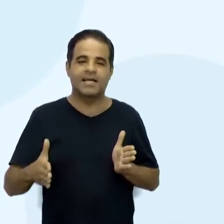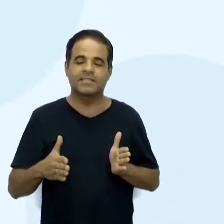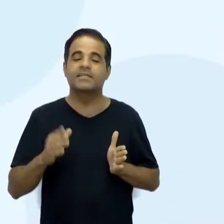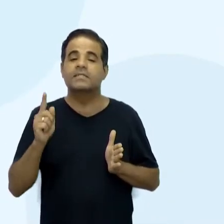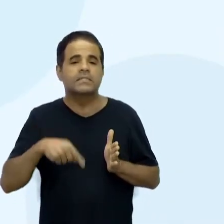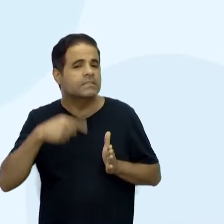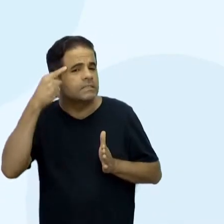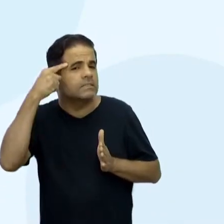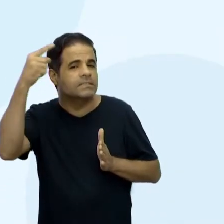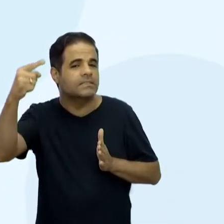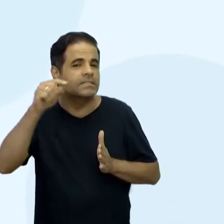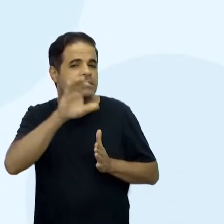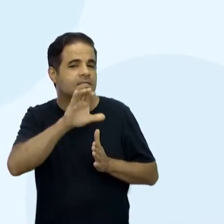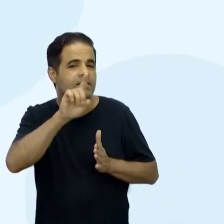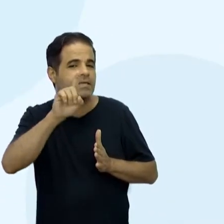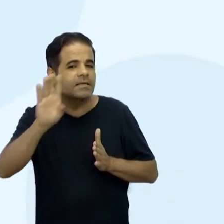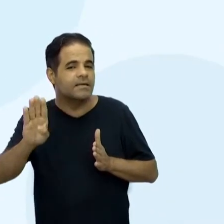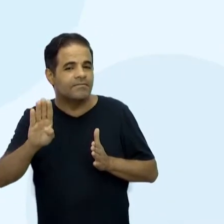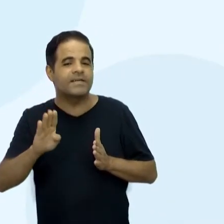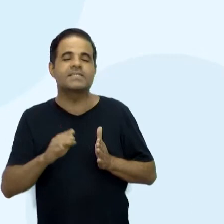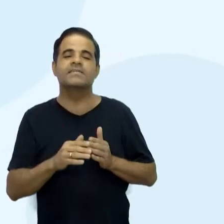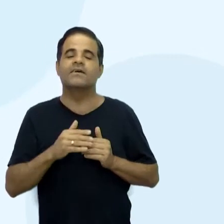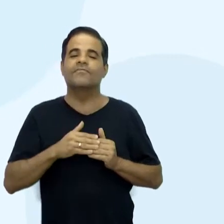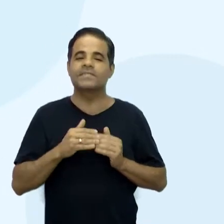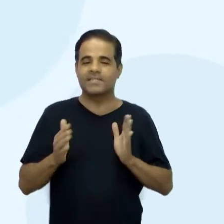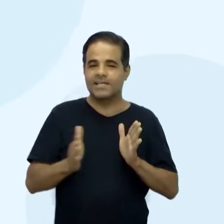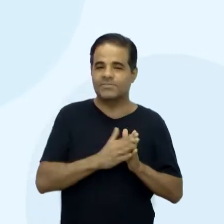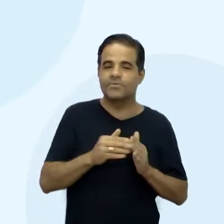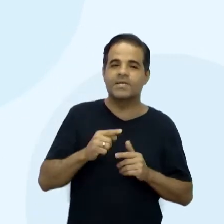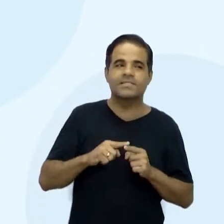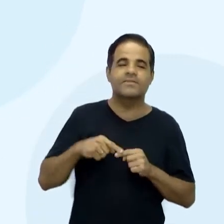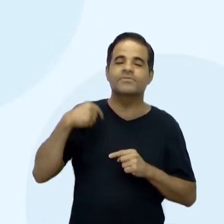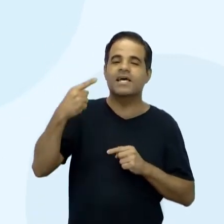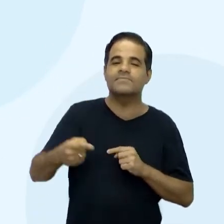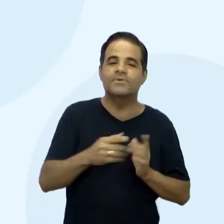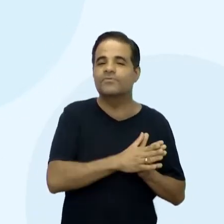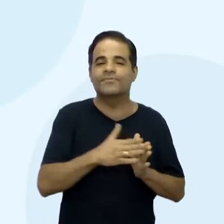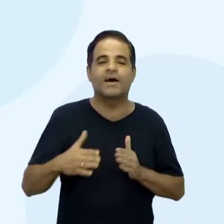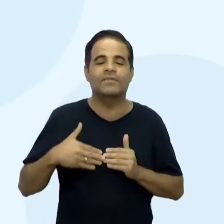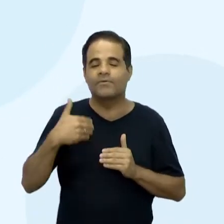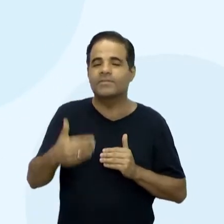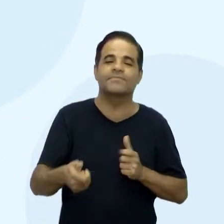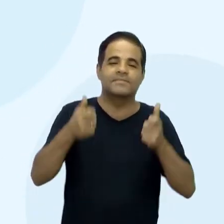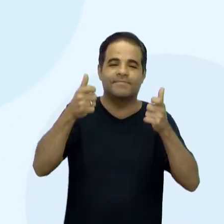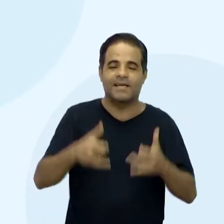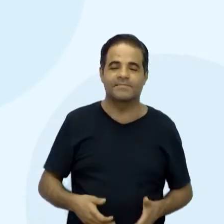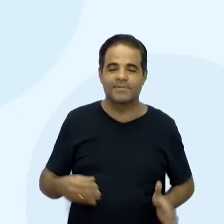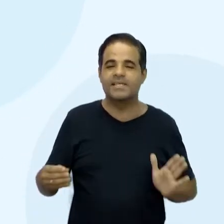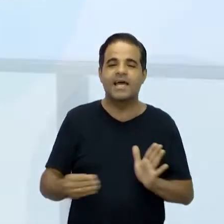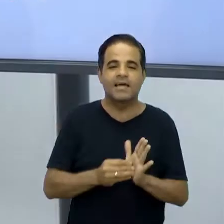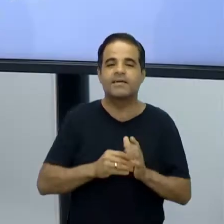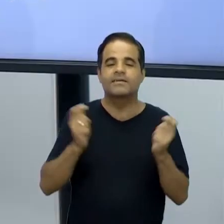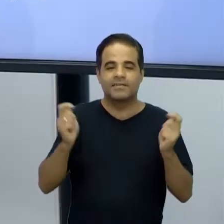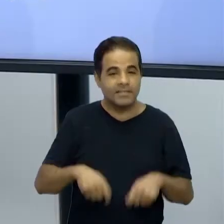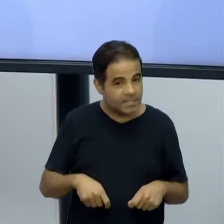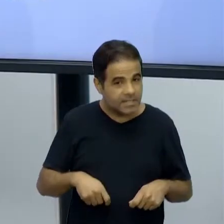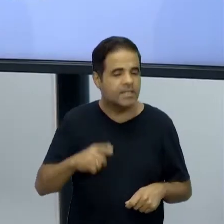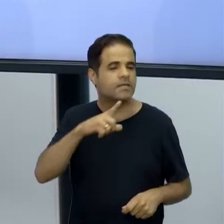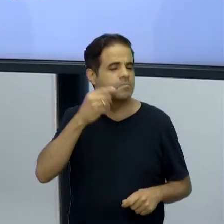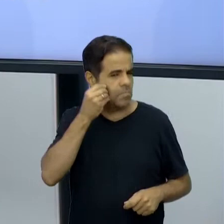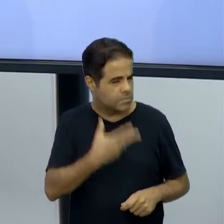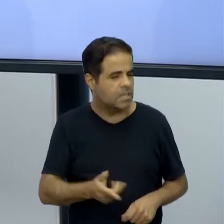fixa a gente tem o CDB, o LCI, o LC. E na renda variável a gente tem ações, a gente